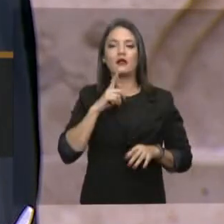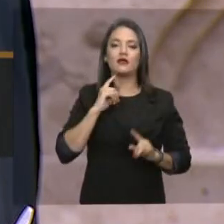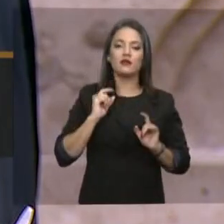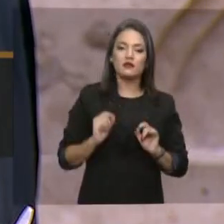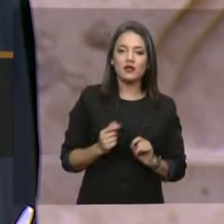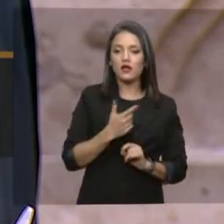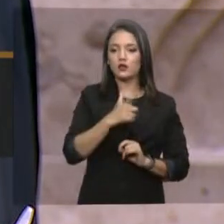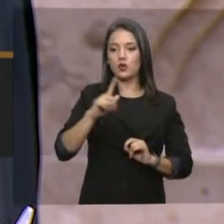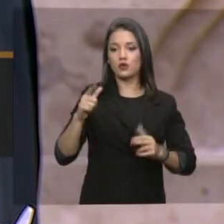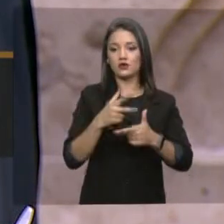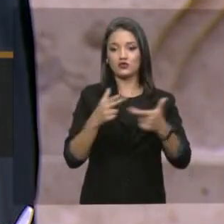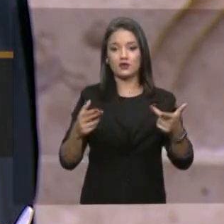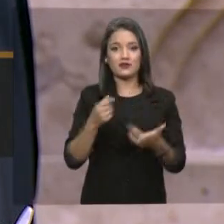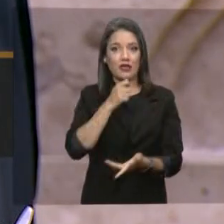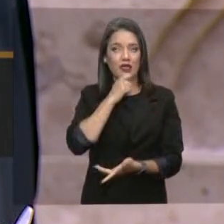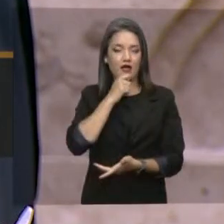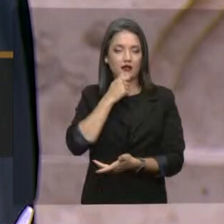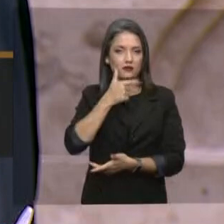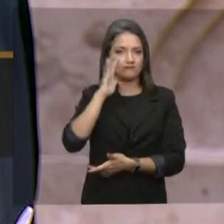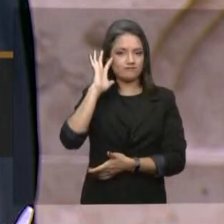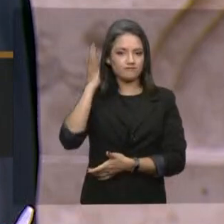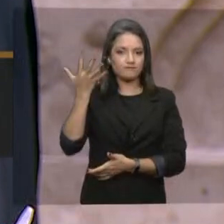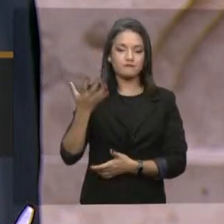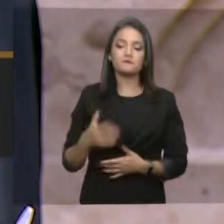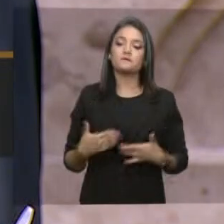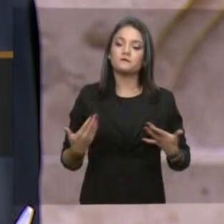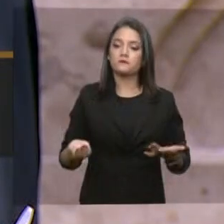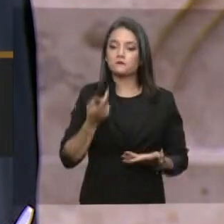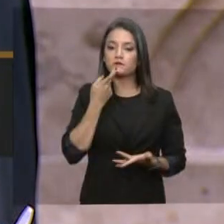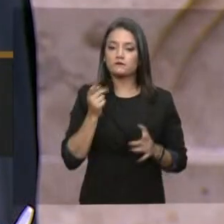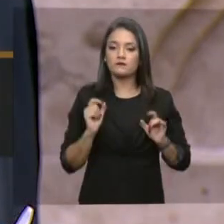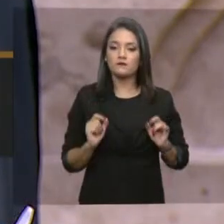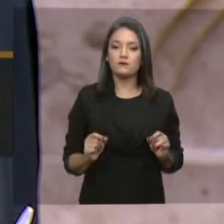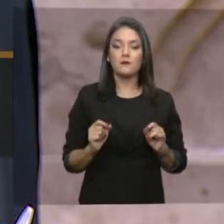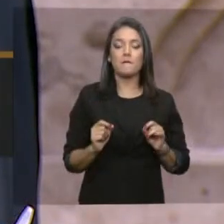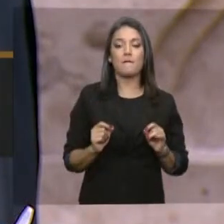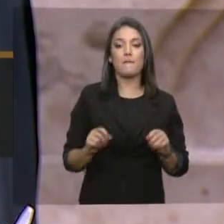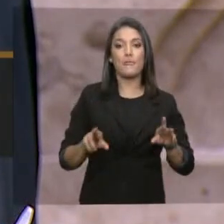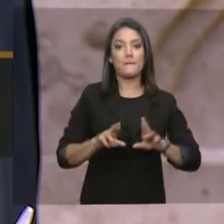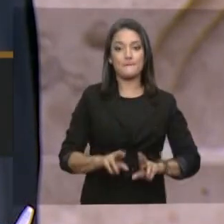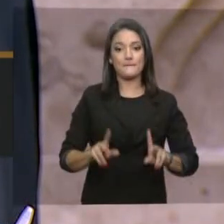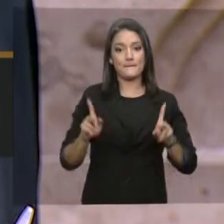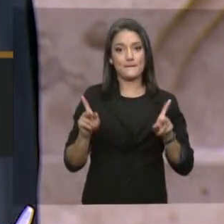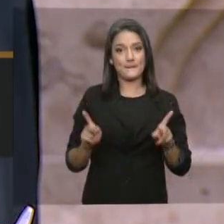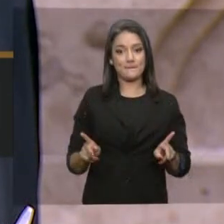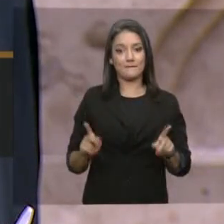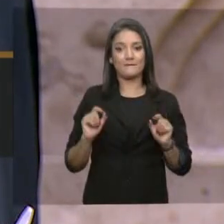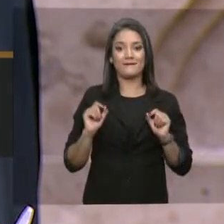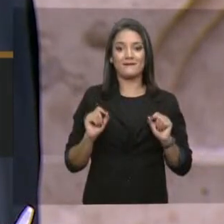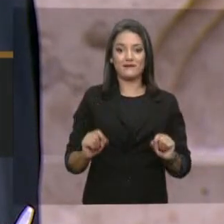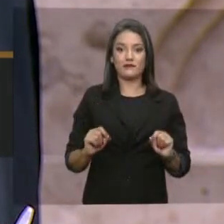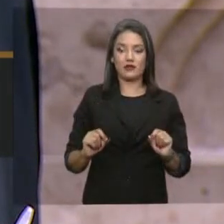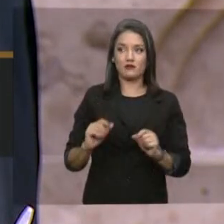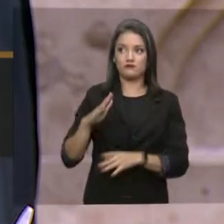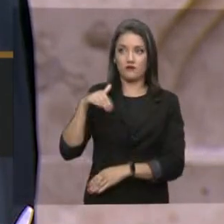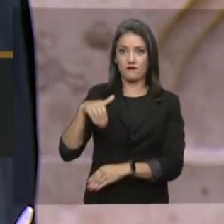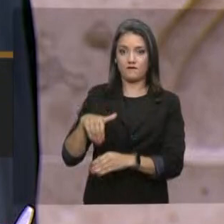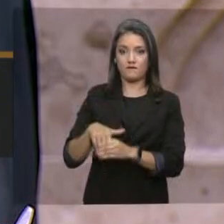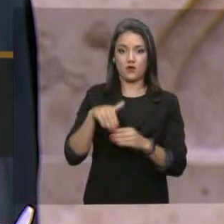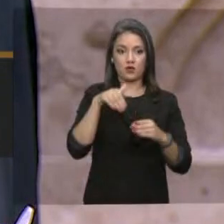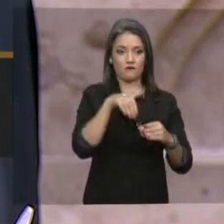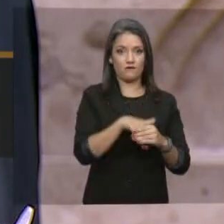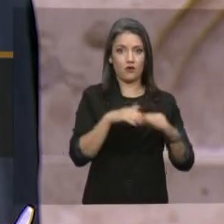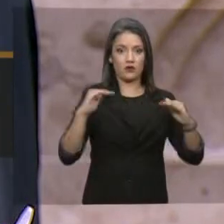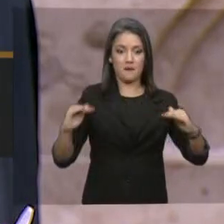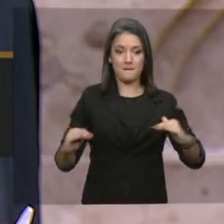feitos pendentes de solução. Sublinhe-se uma distinção fundamental entre o empate superável dentro